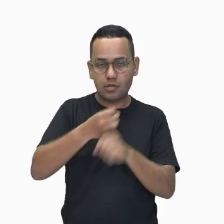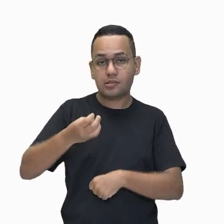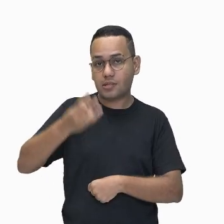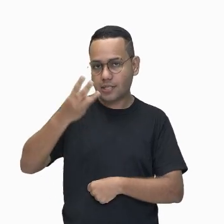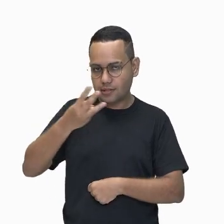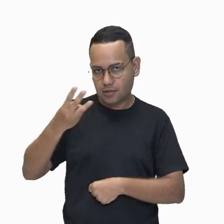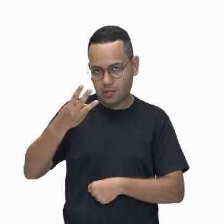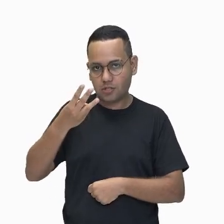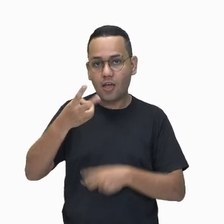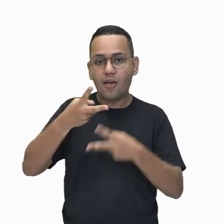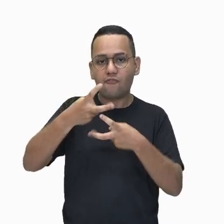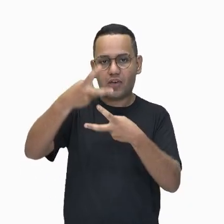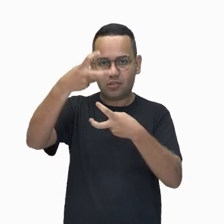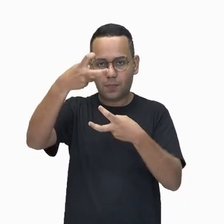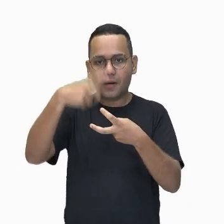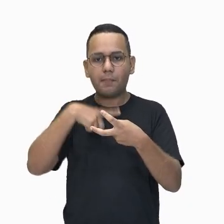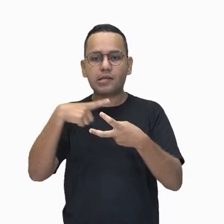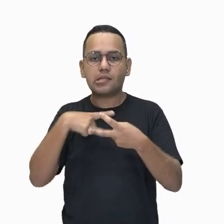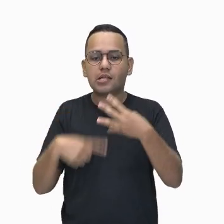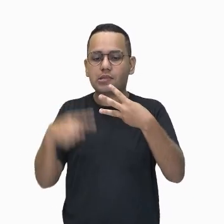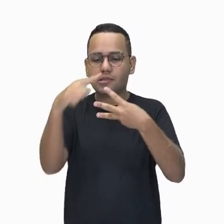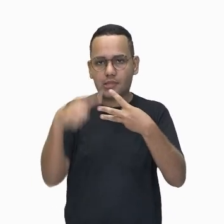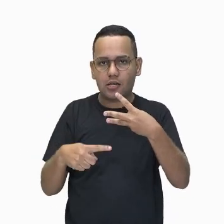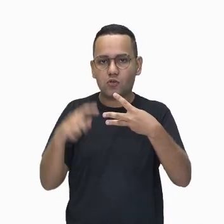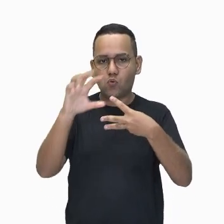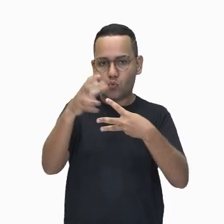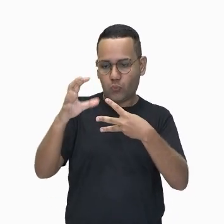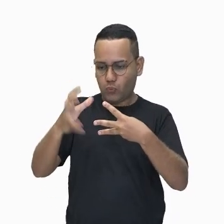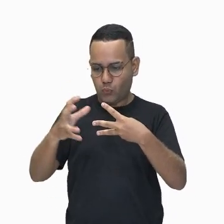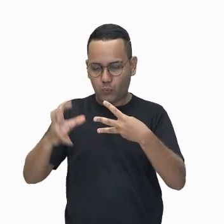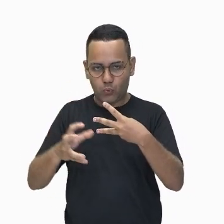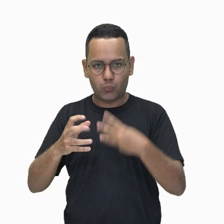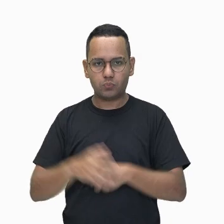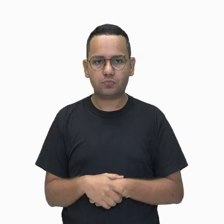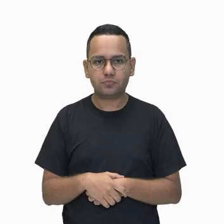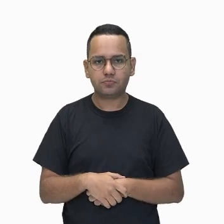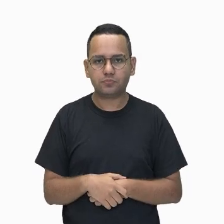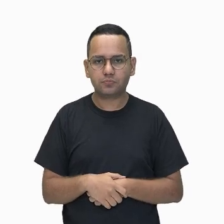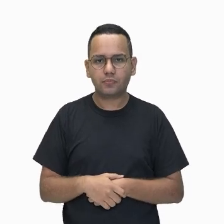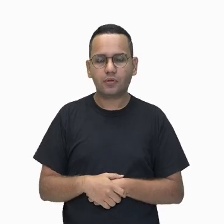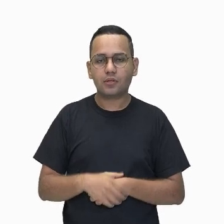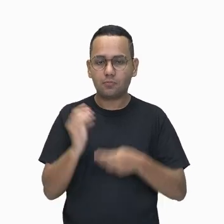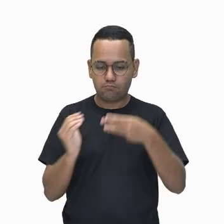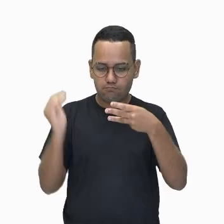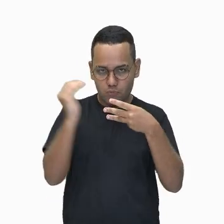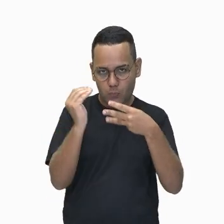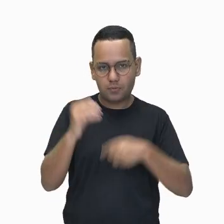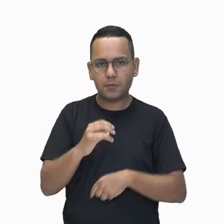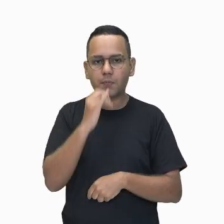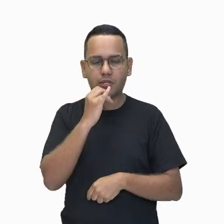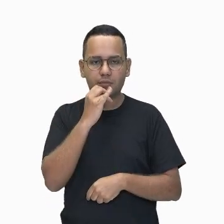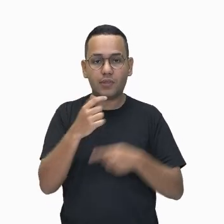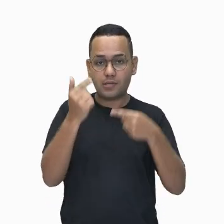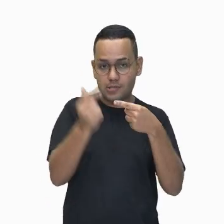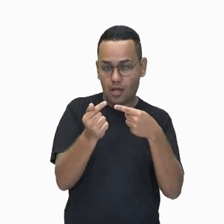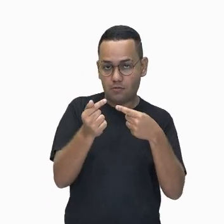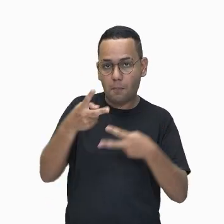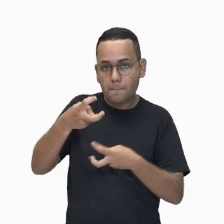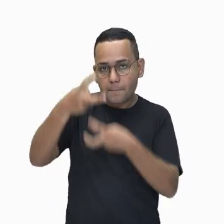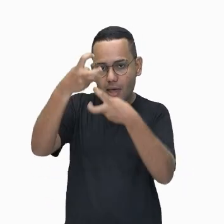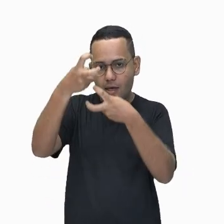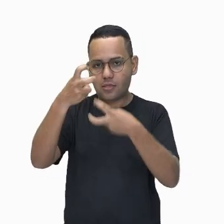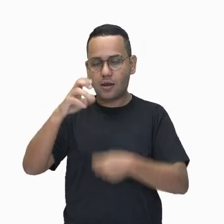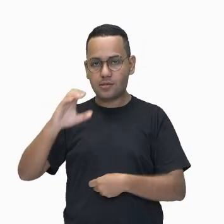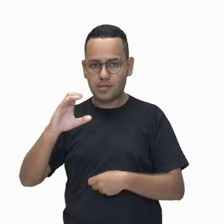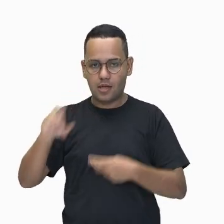vértebras, divididas aí em três áreas superiores, né? Que são as 7 vértebras cervicais, as 12